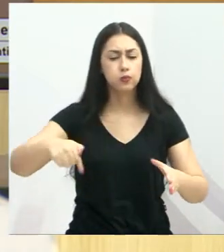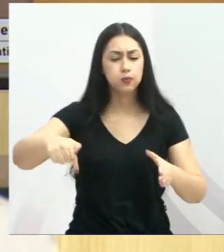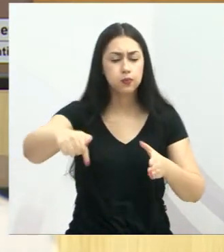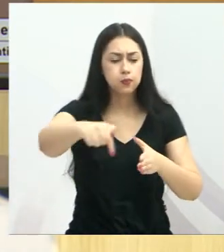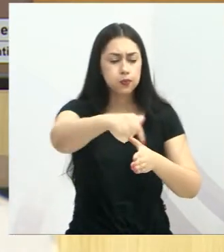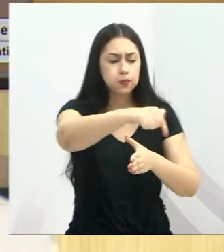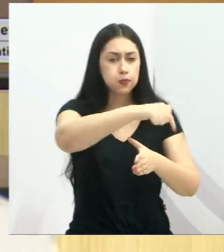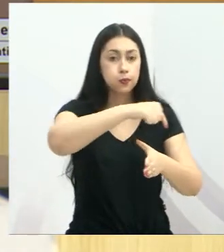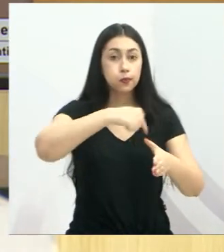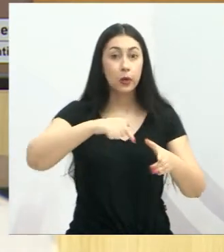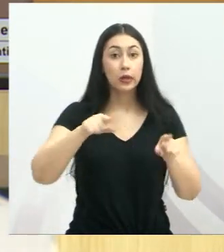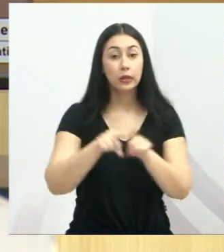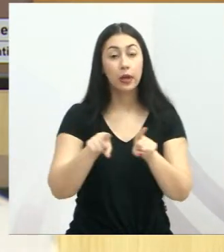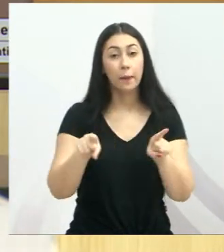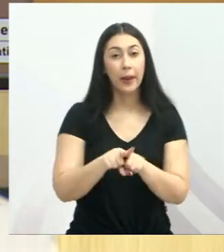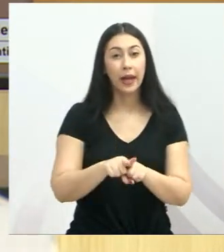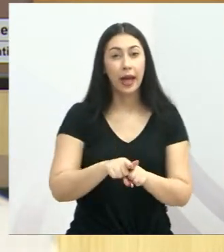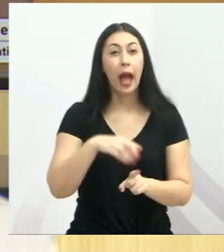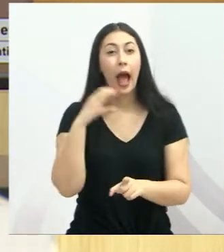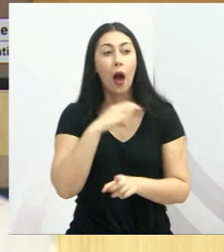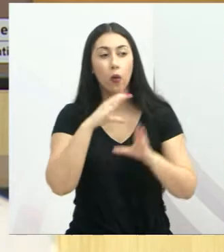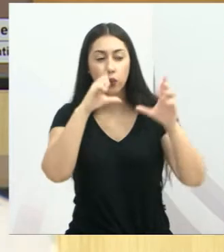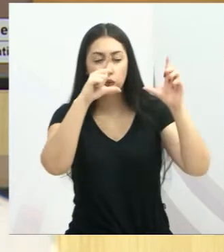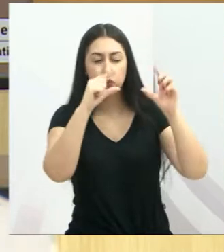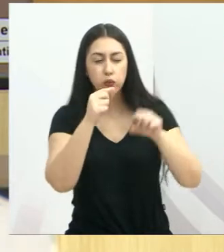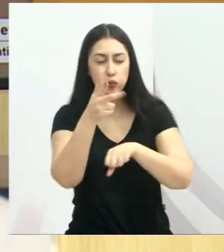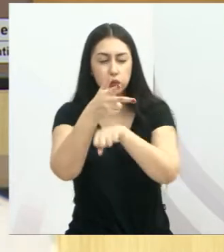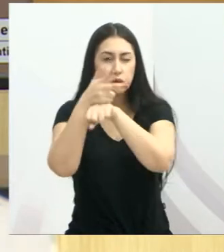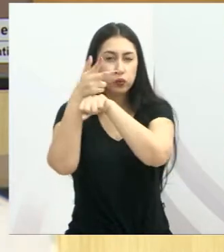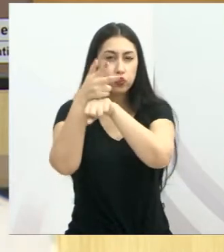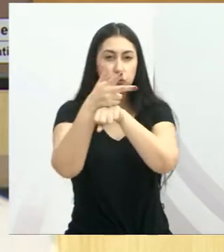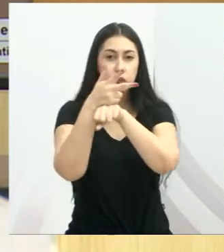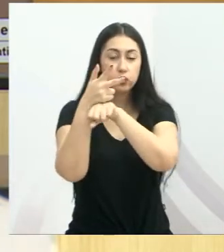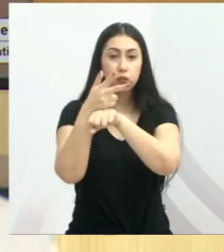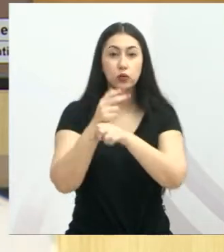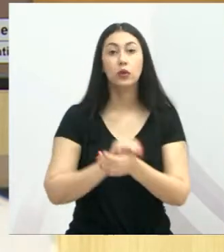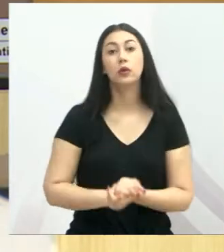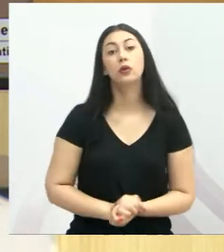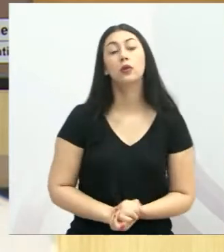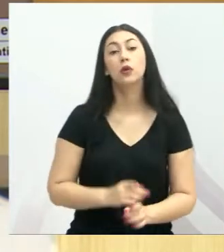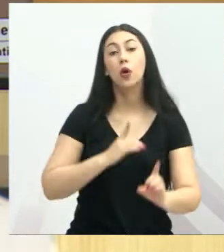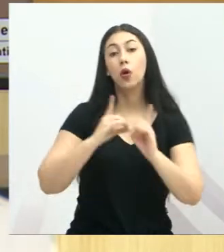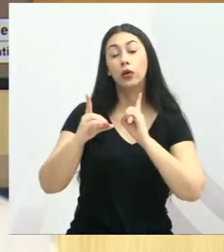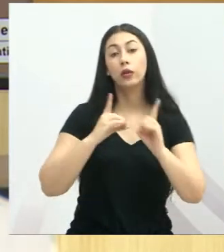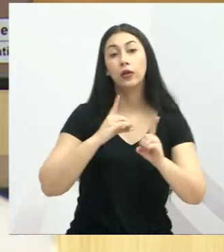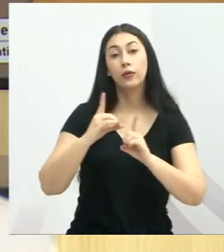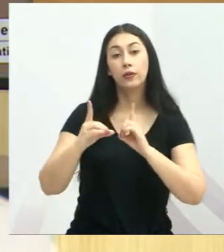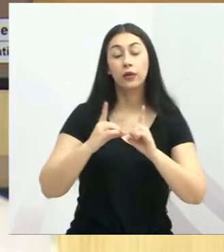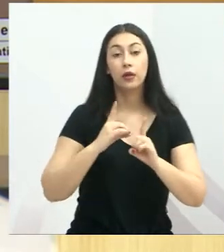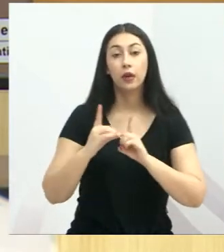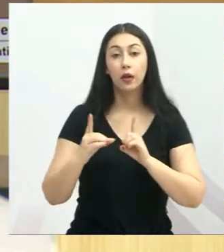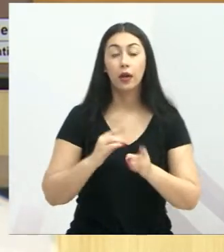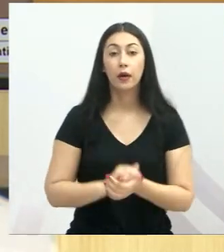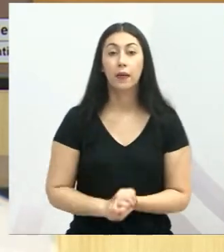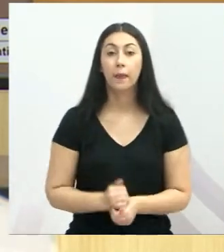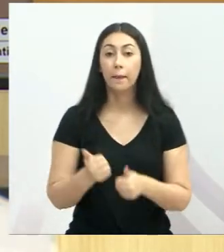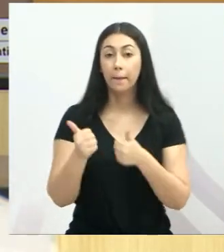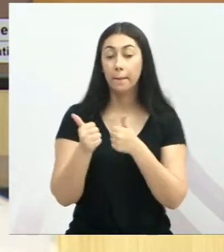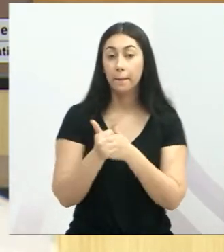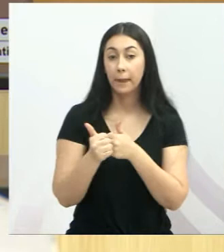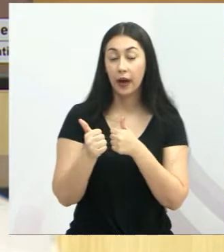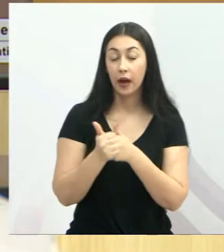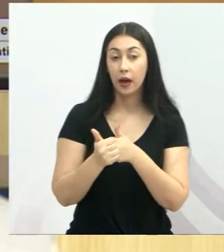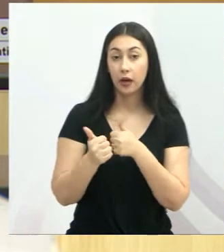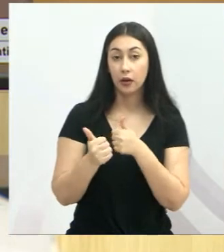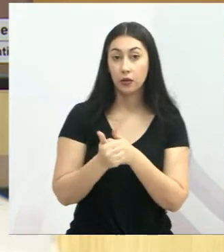de redutores de velocidade na rodovia General Euriale de Jesus Zerbini, no trecho onde